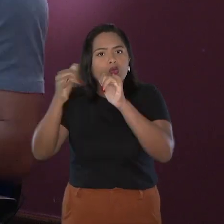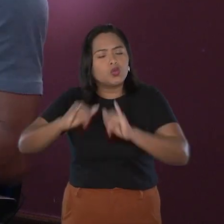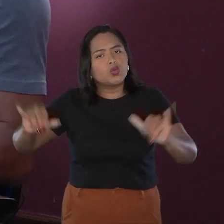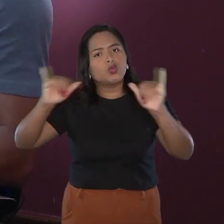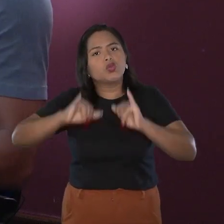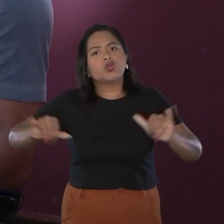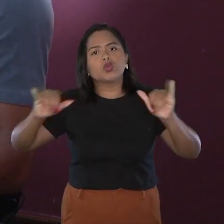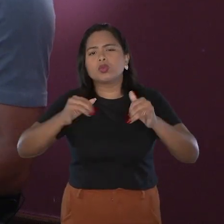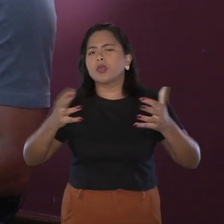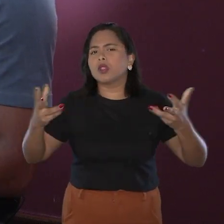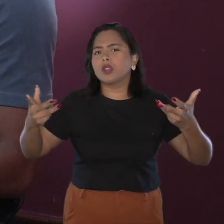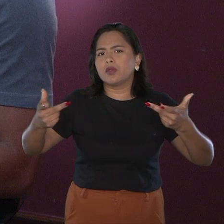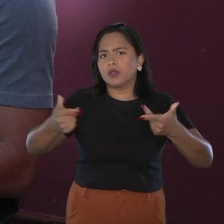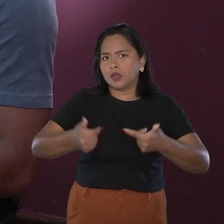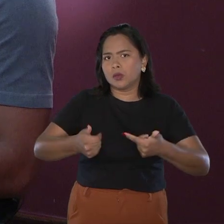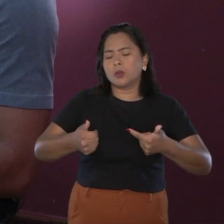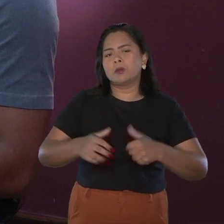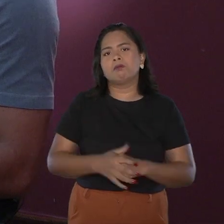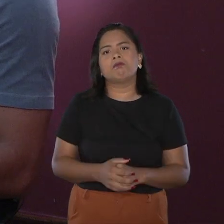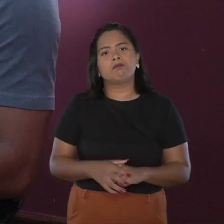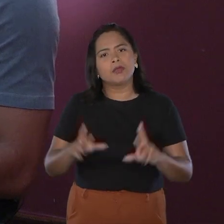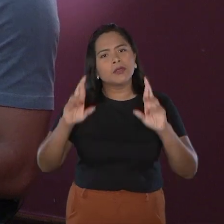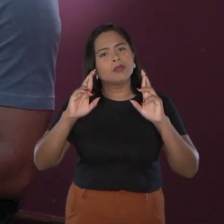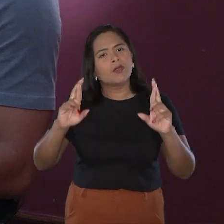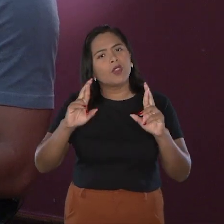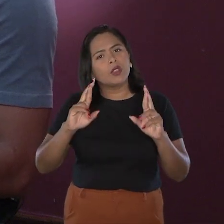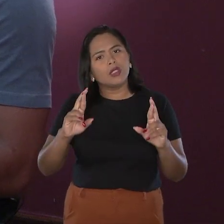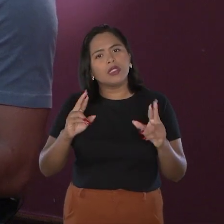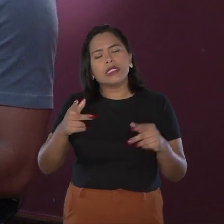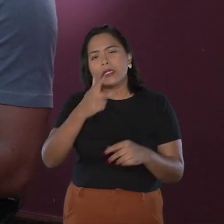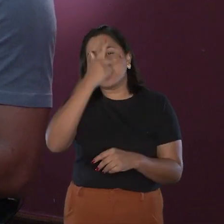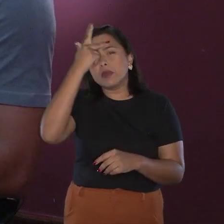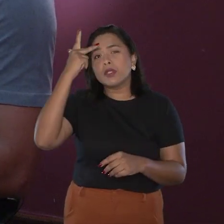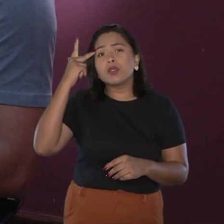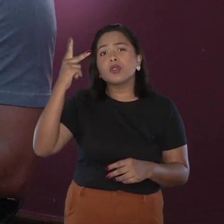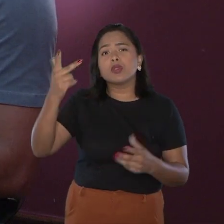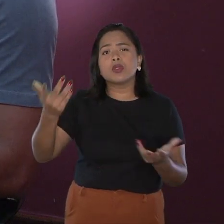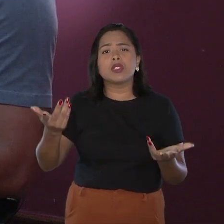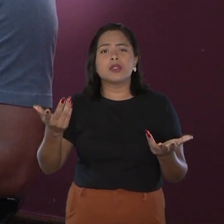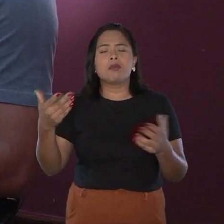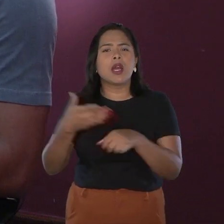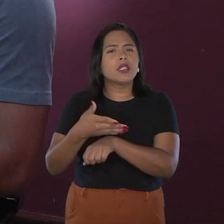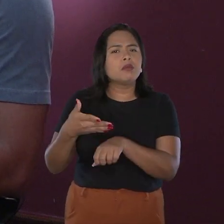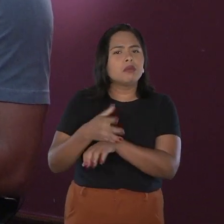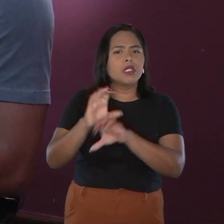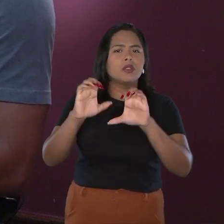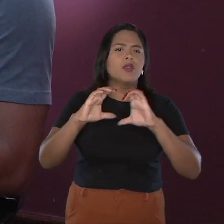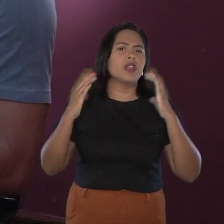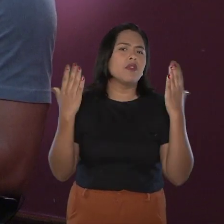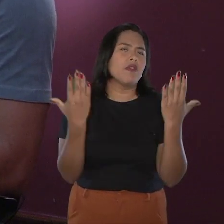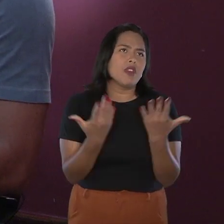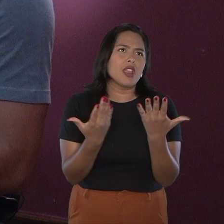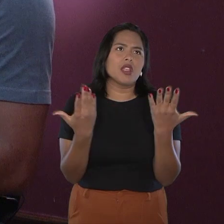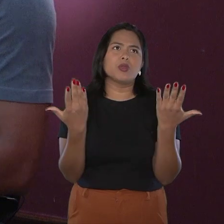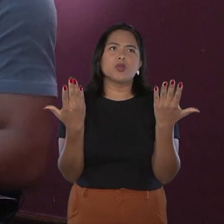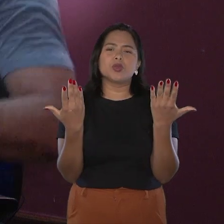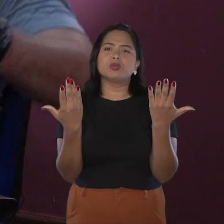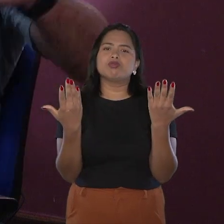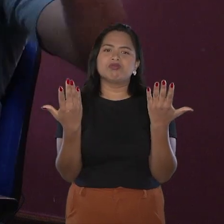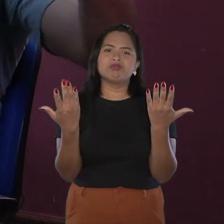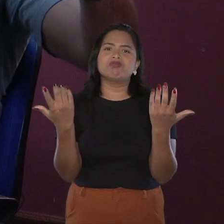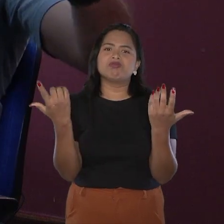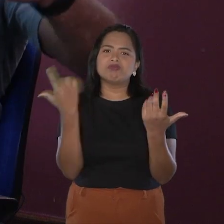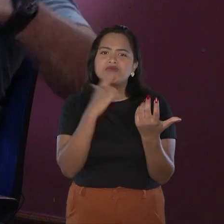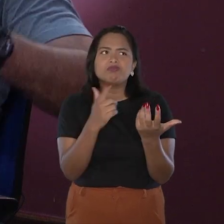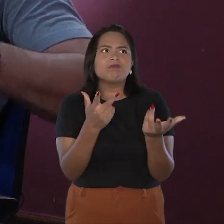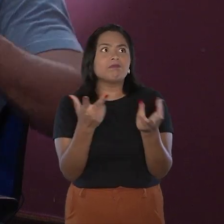foi foi muito bonito de ver então a gente espera que essas pessoas que vão participar do evento obtenham um pouco de